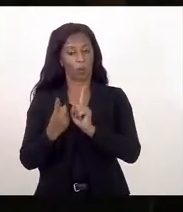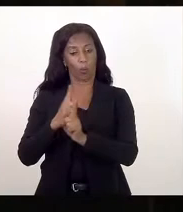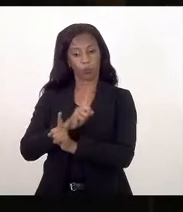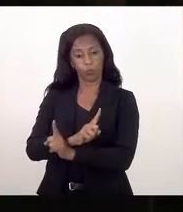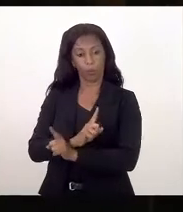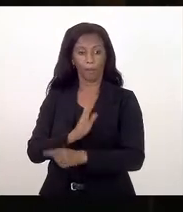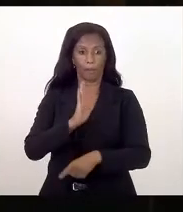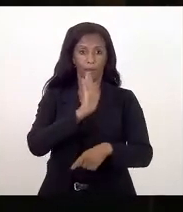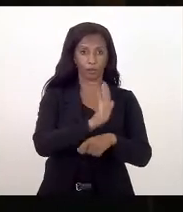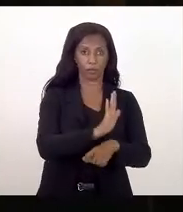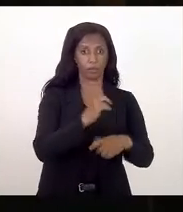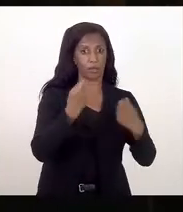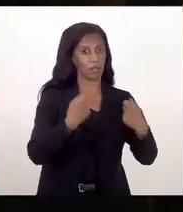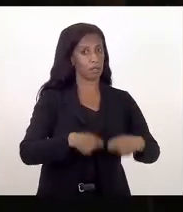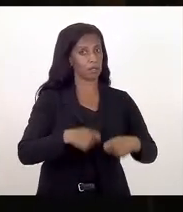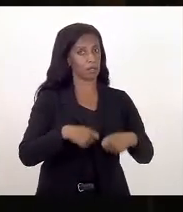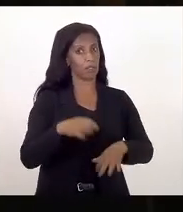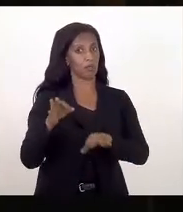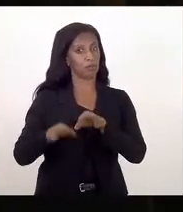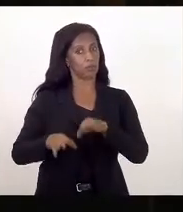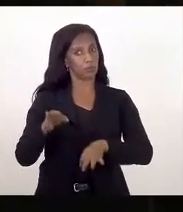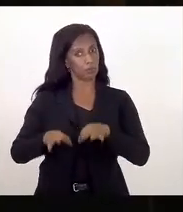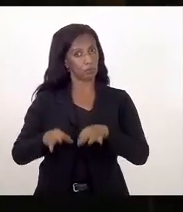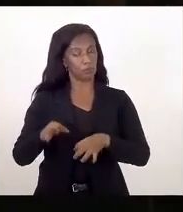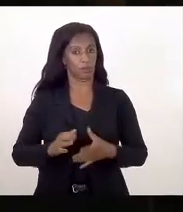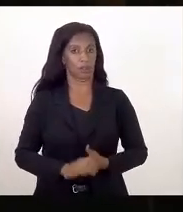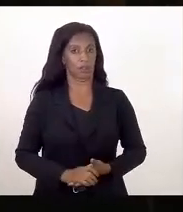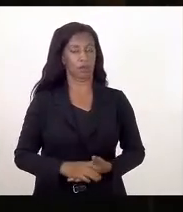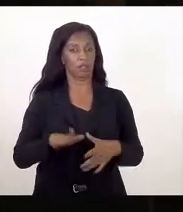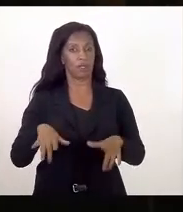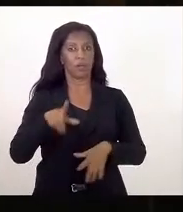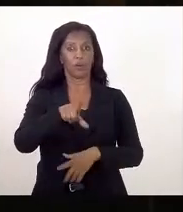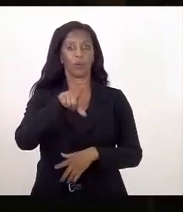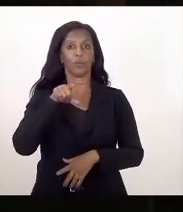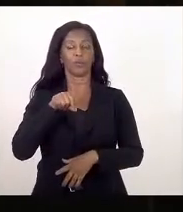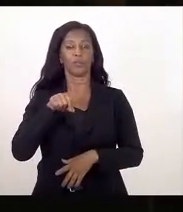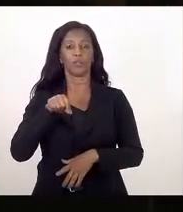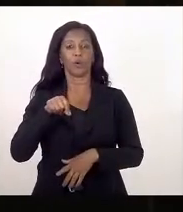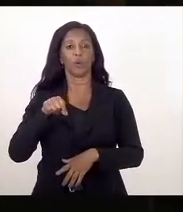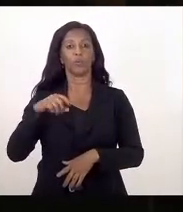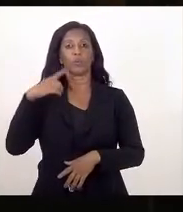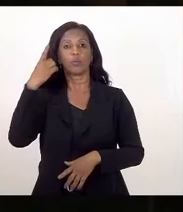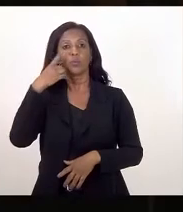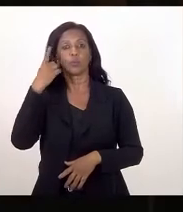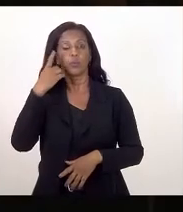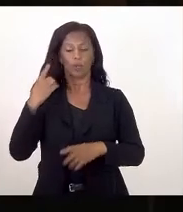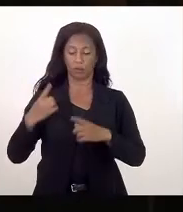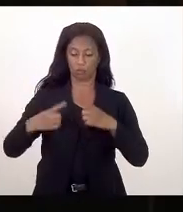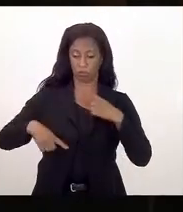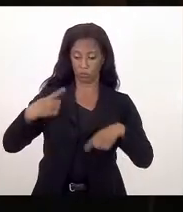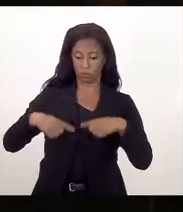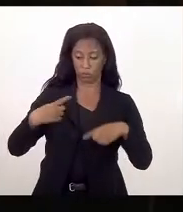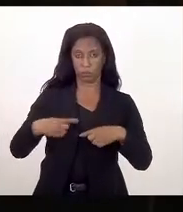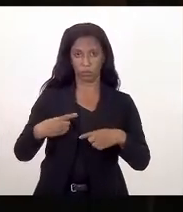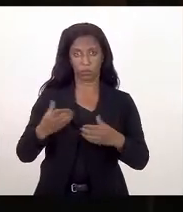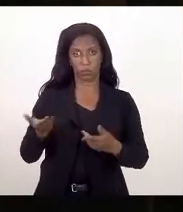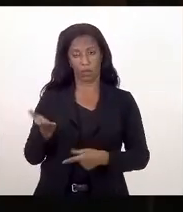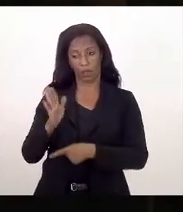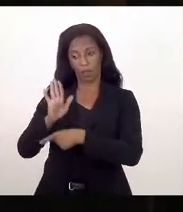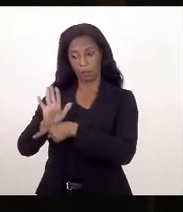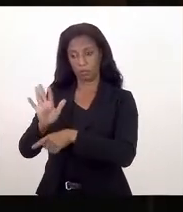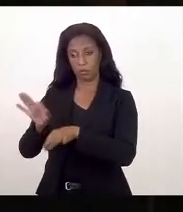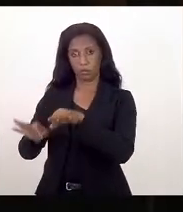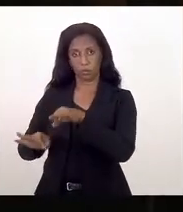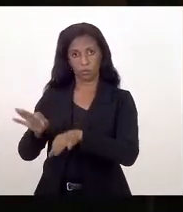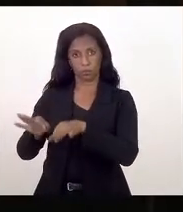para atender as necessidades do judiciário. E aí é uma opção política de cada deputado aqui. Privilegiar o judiciário em